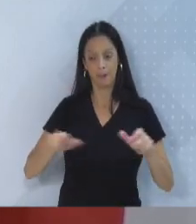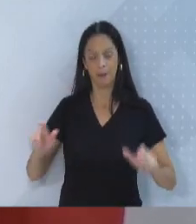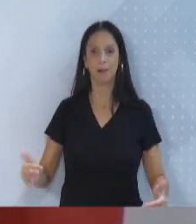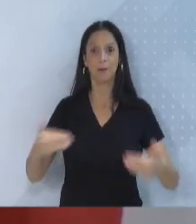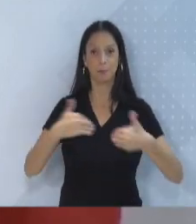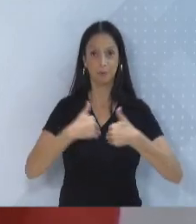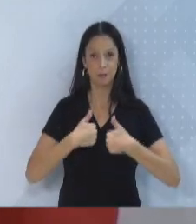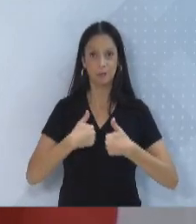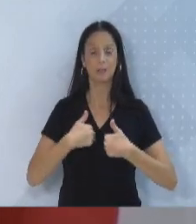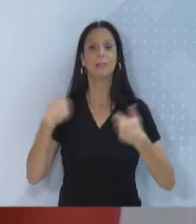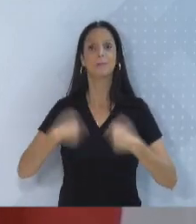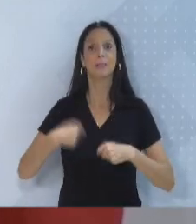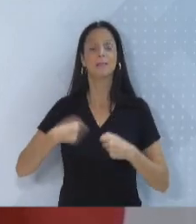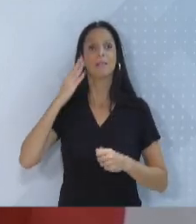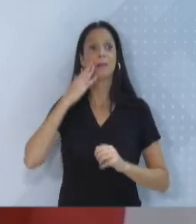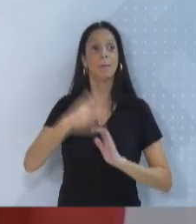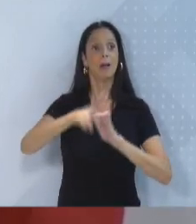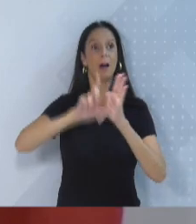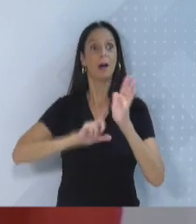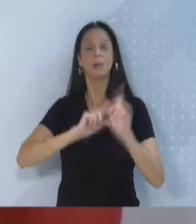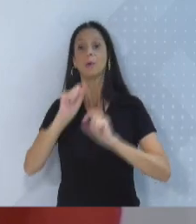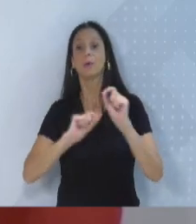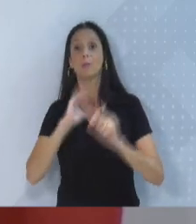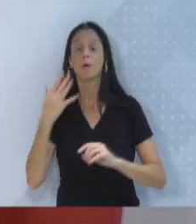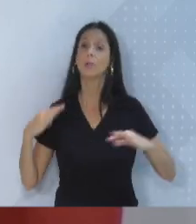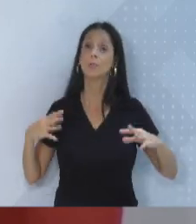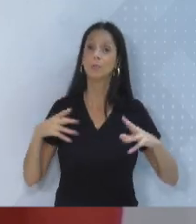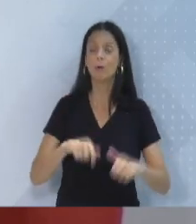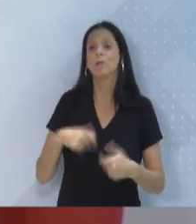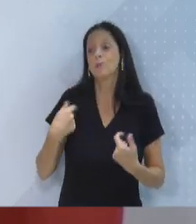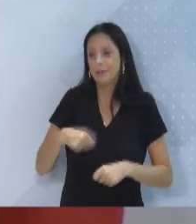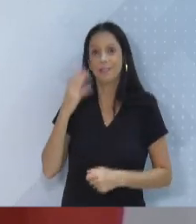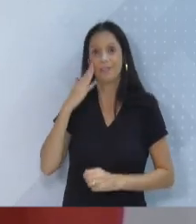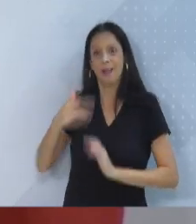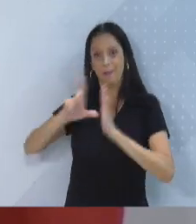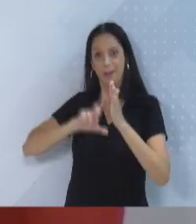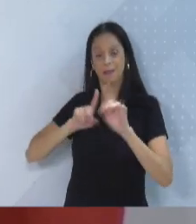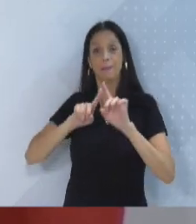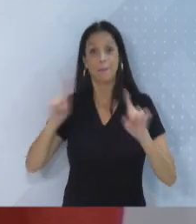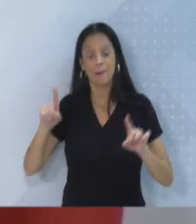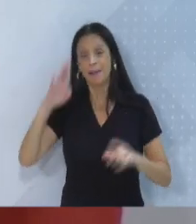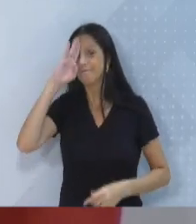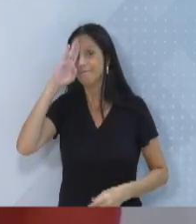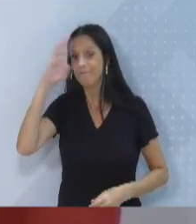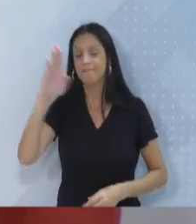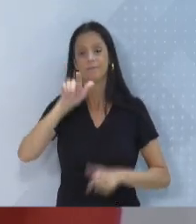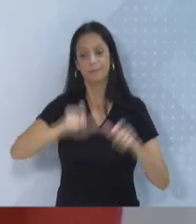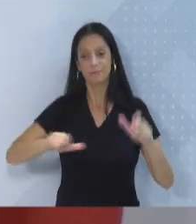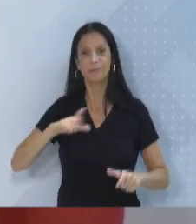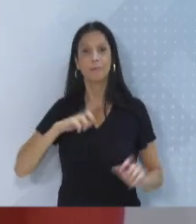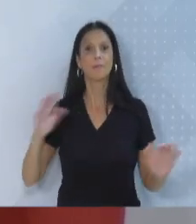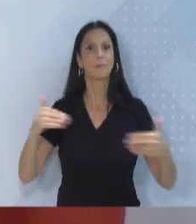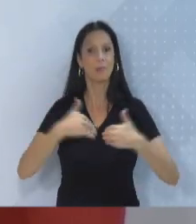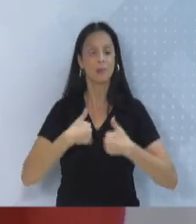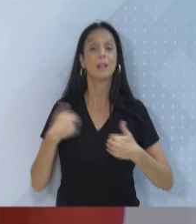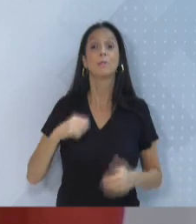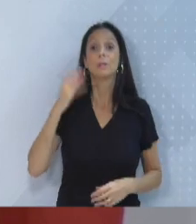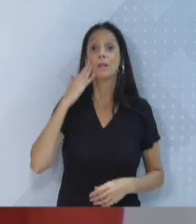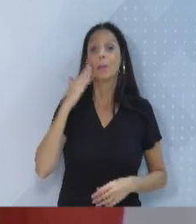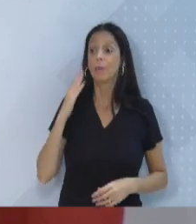precisam de previsibilidade. Todos precisamos, na verdade. Mas autistas precisam de previsibilidade.